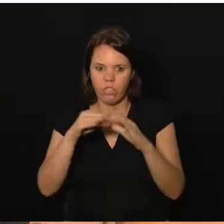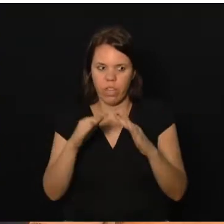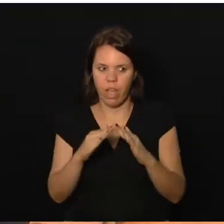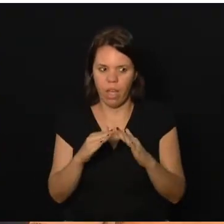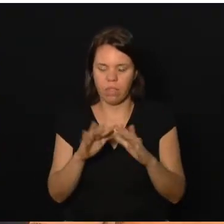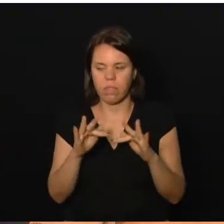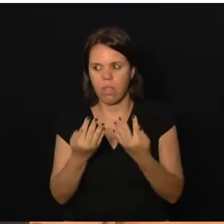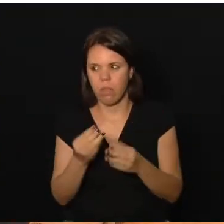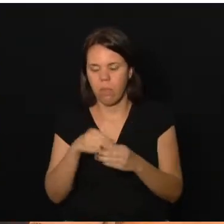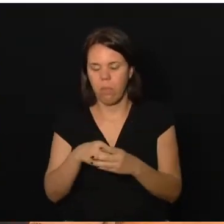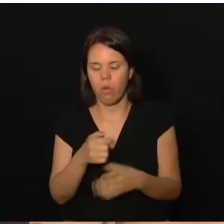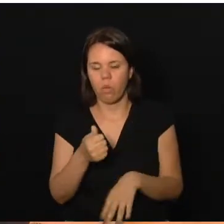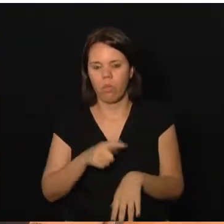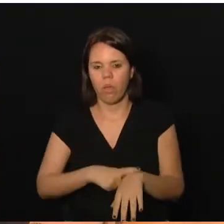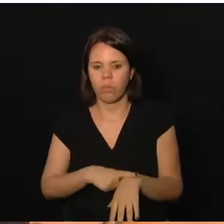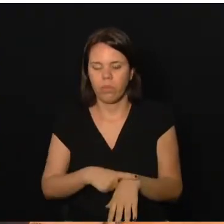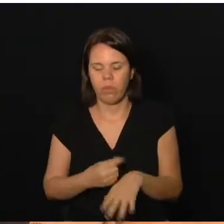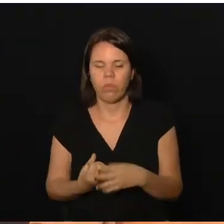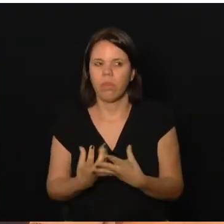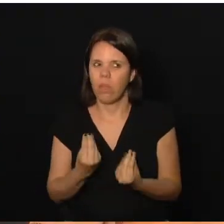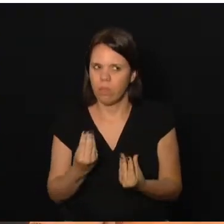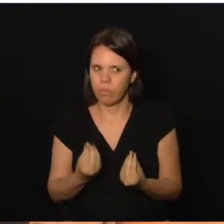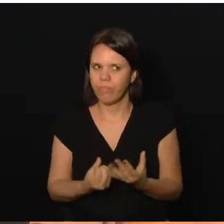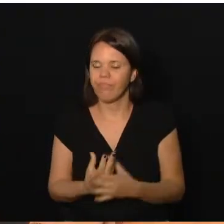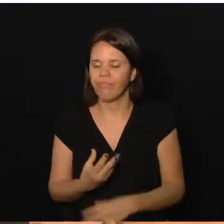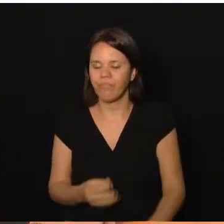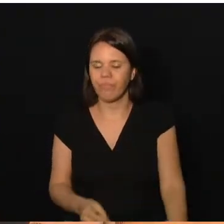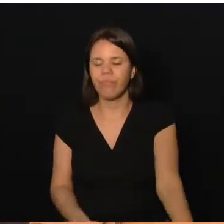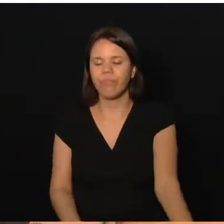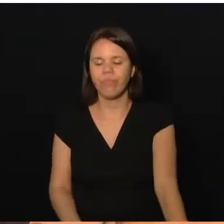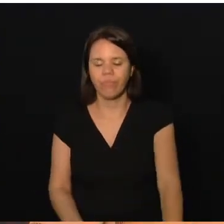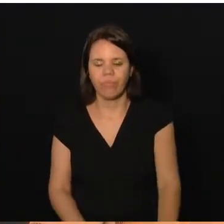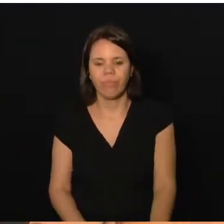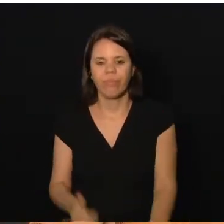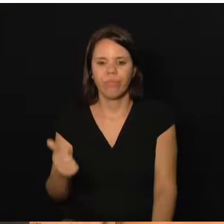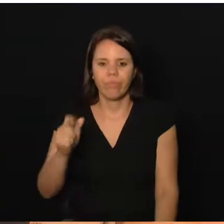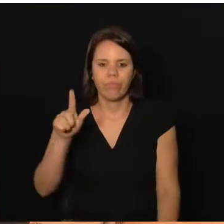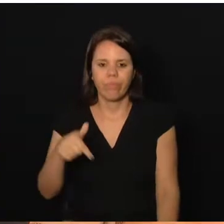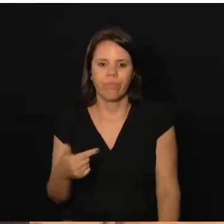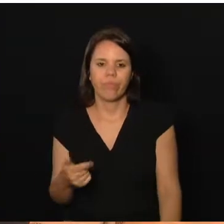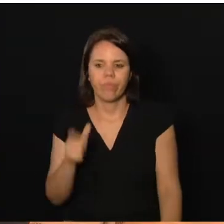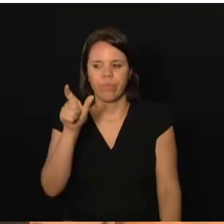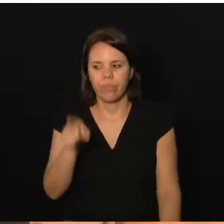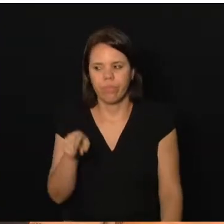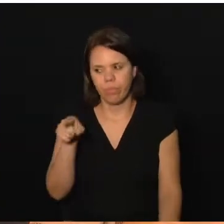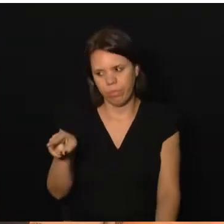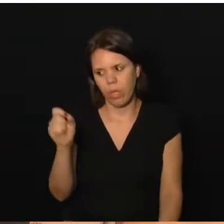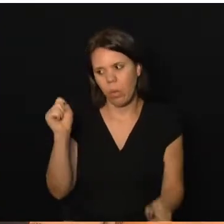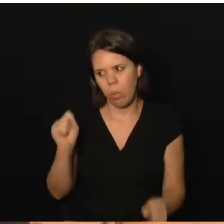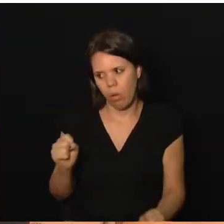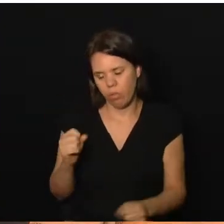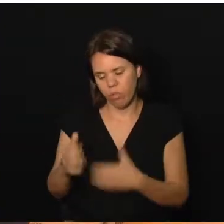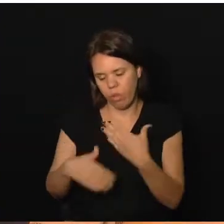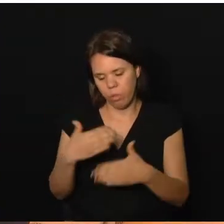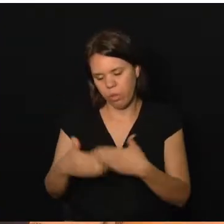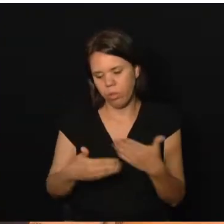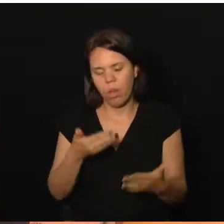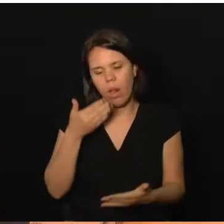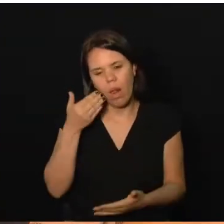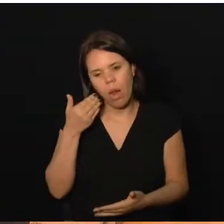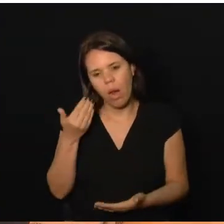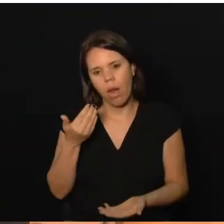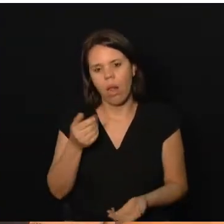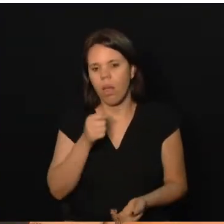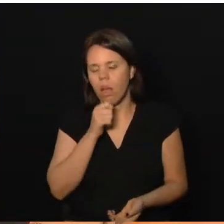isso também. Então, o primeiro ponto é esse: a pessoa pode estar num processo de abuso.